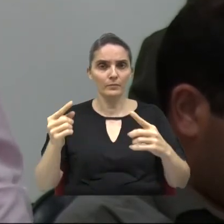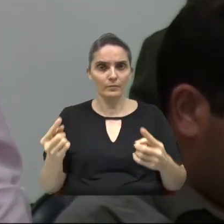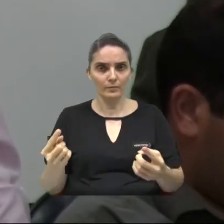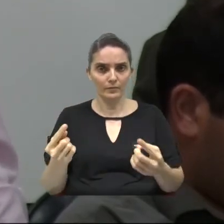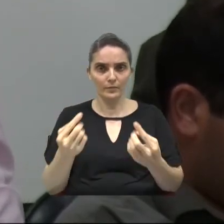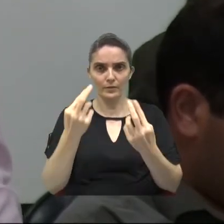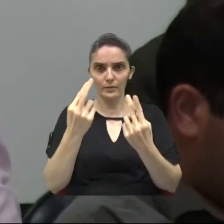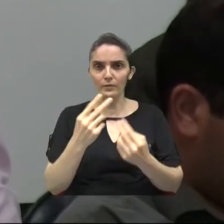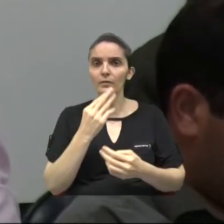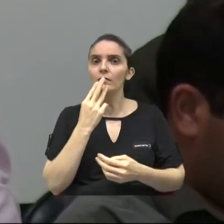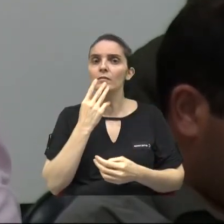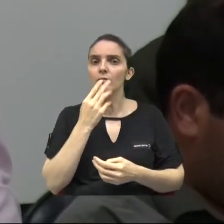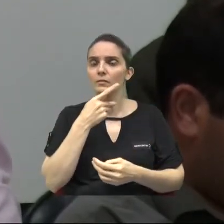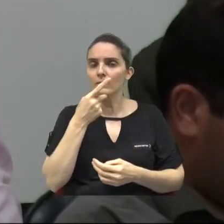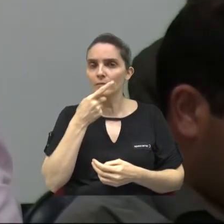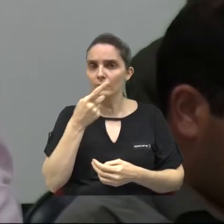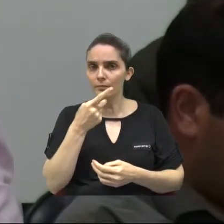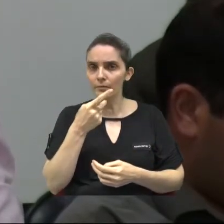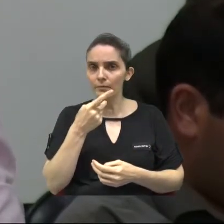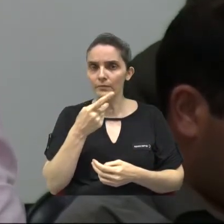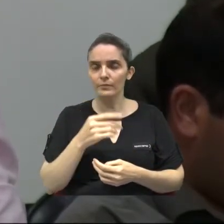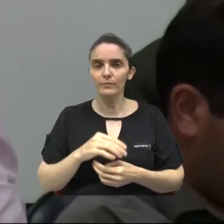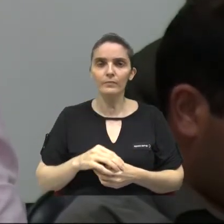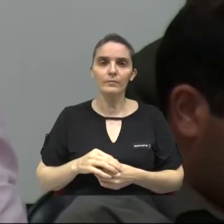foi dito, estava num lugar